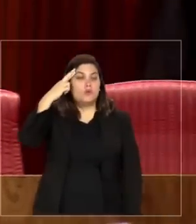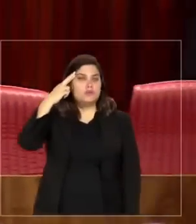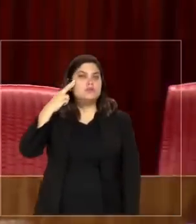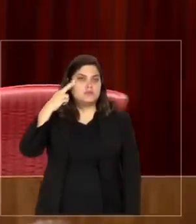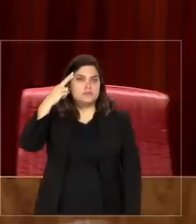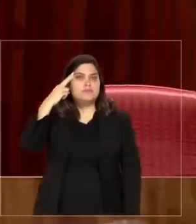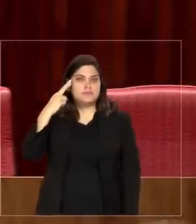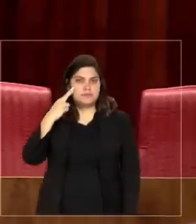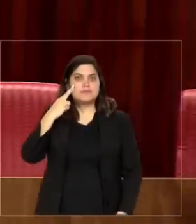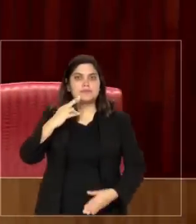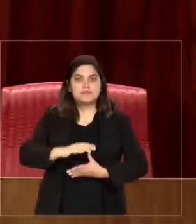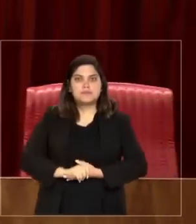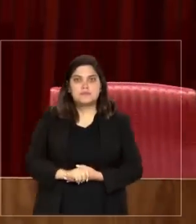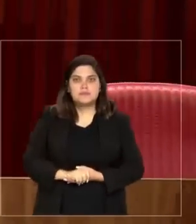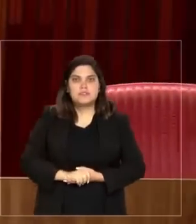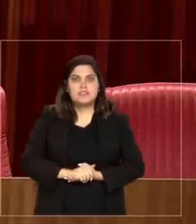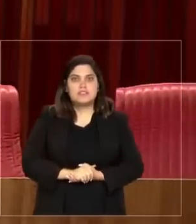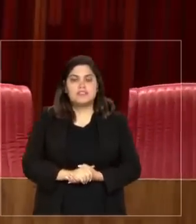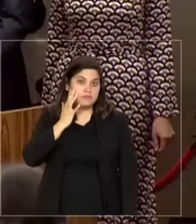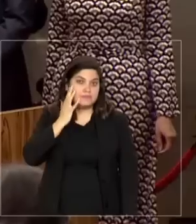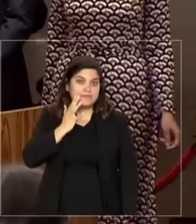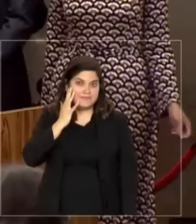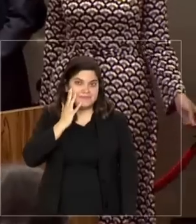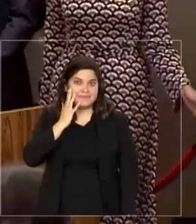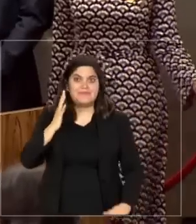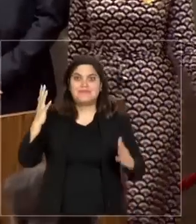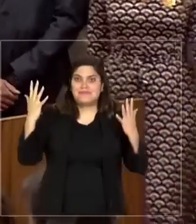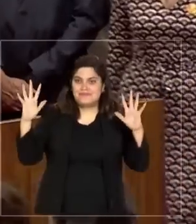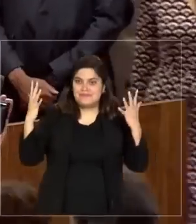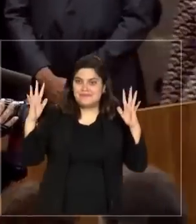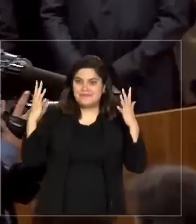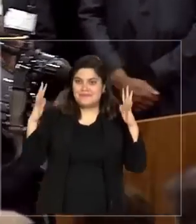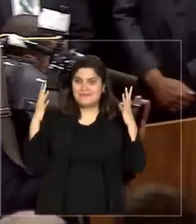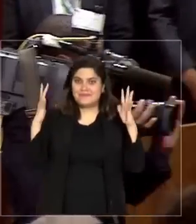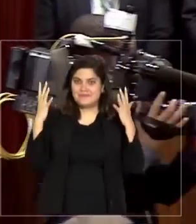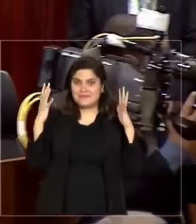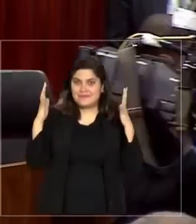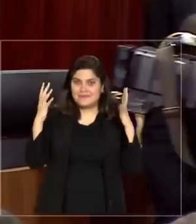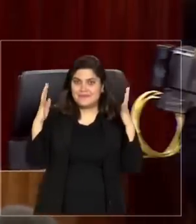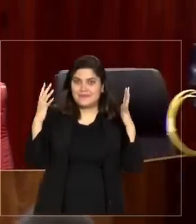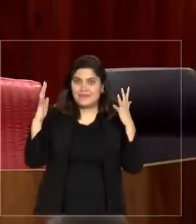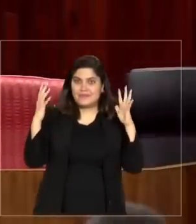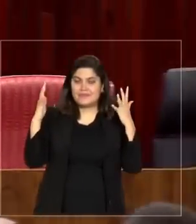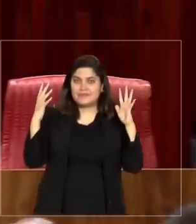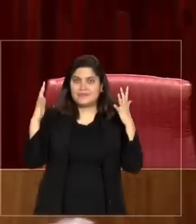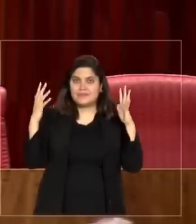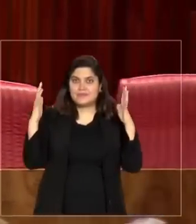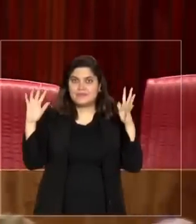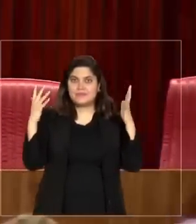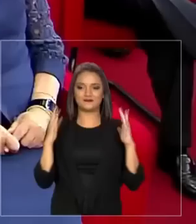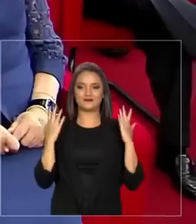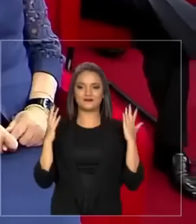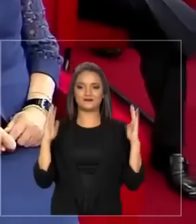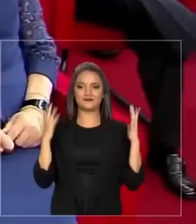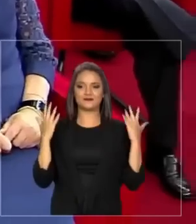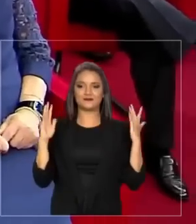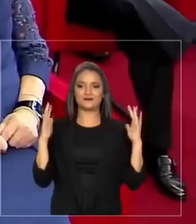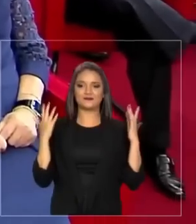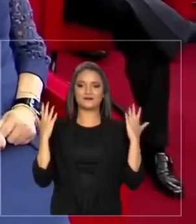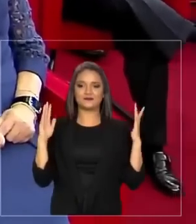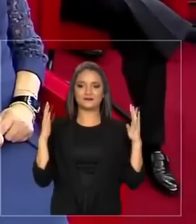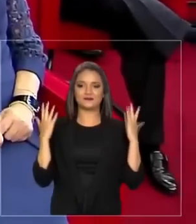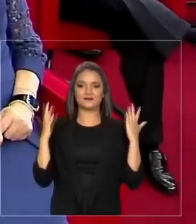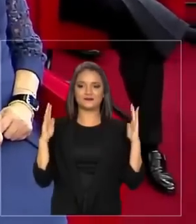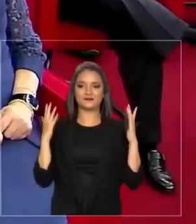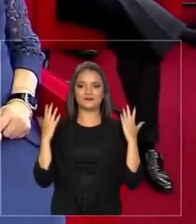TSE e do Supremo Tribunal Federal presidentes do congresso nacional políticos e autoridades que irão compor o novo governo também